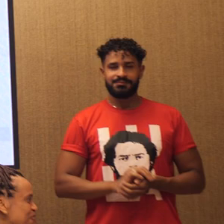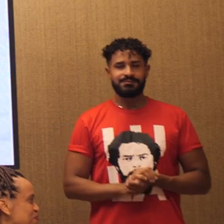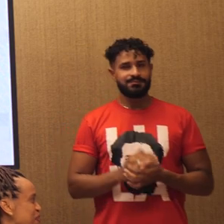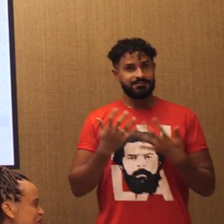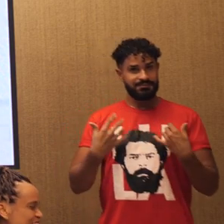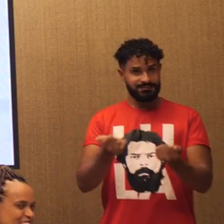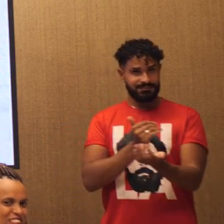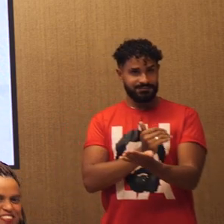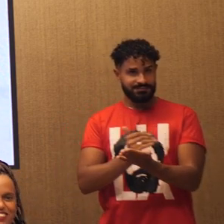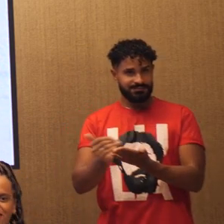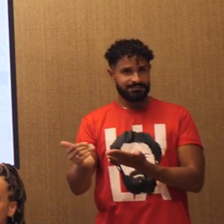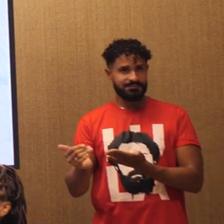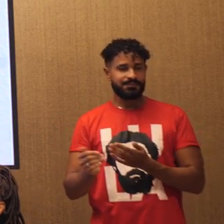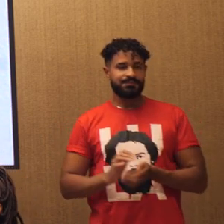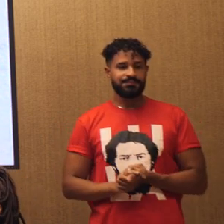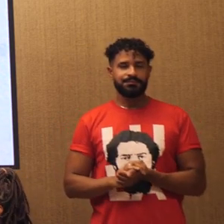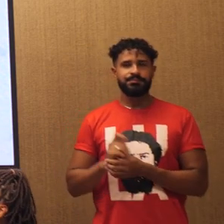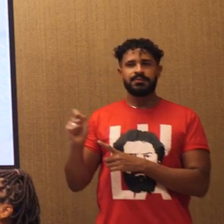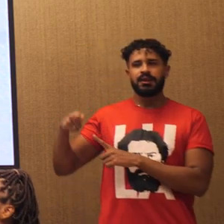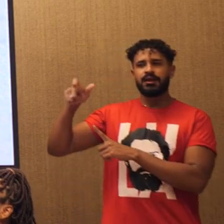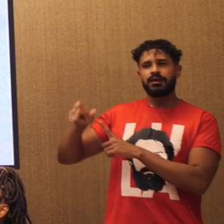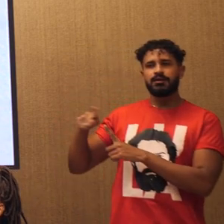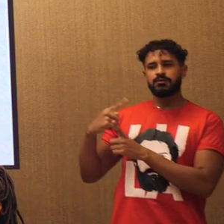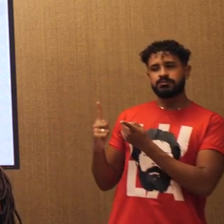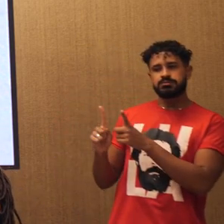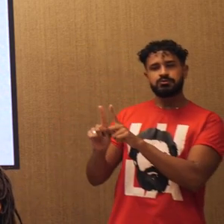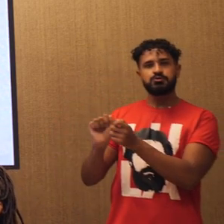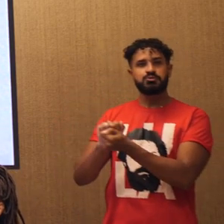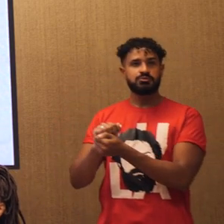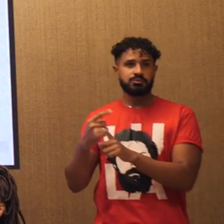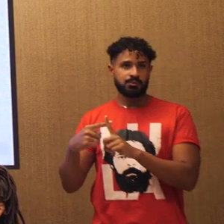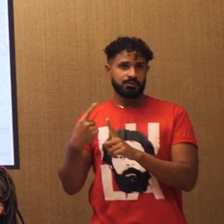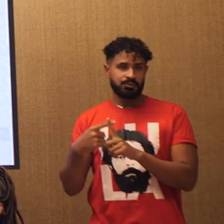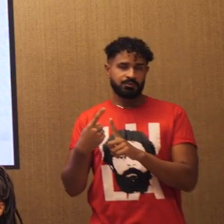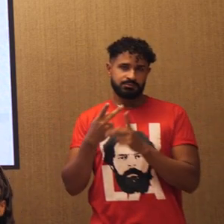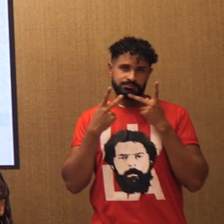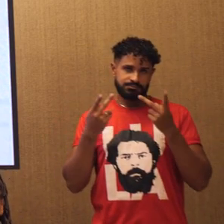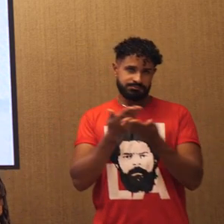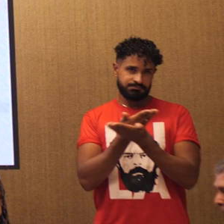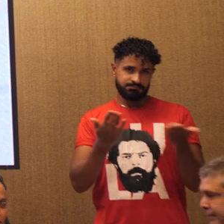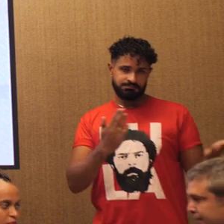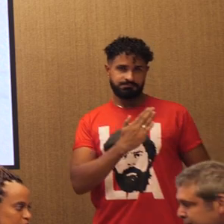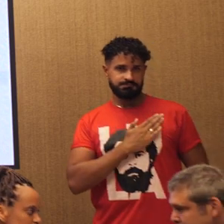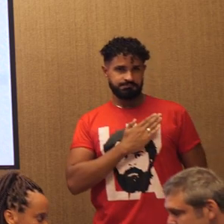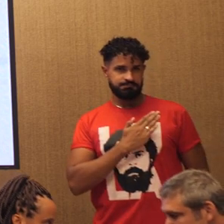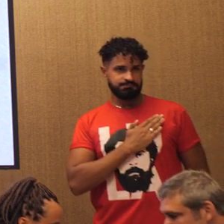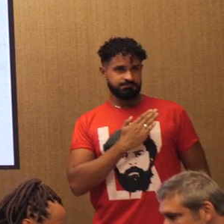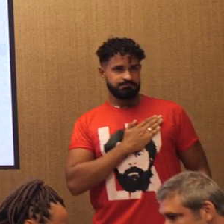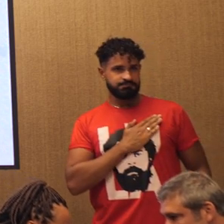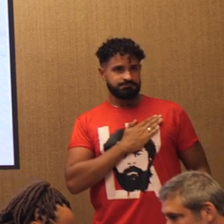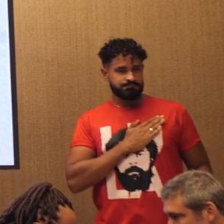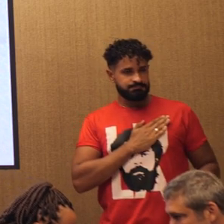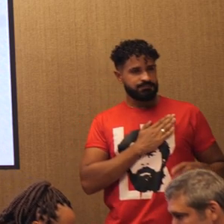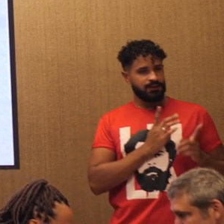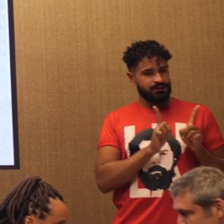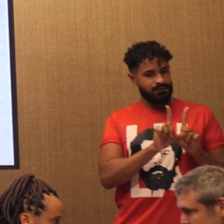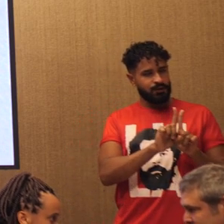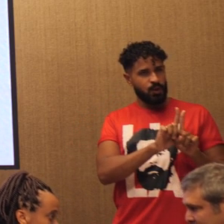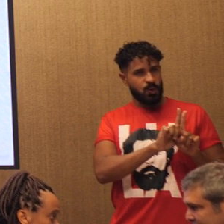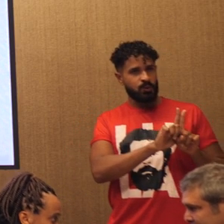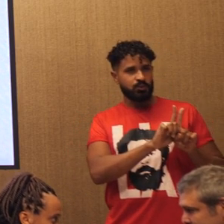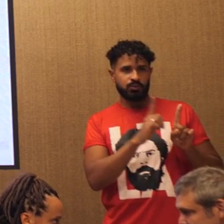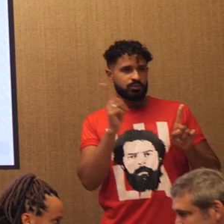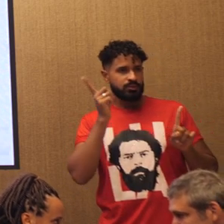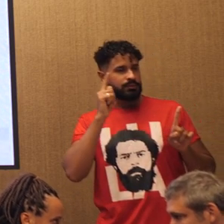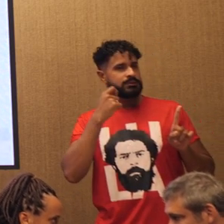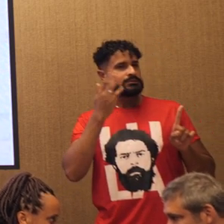Vamos lá. E com quem iremos? Porque assim, companheiros e companheiras, nas trincheiras da nossa vida, do dia a dia, nós